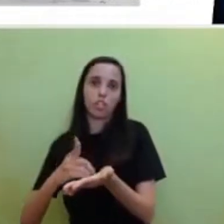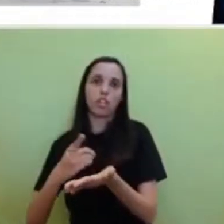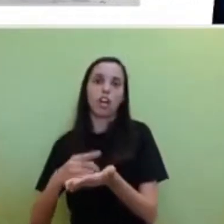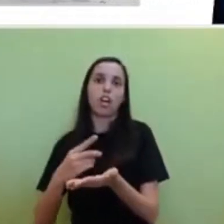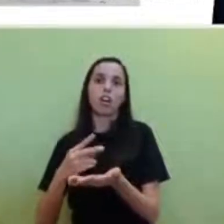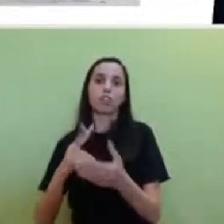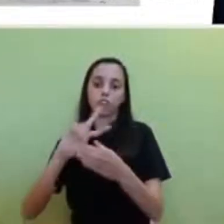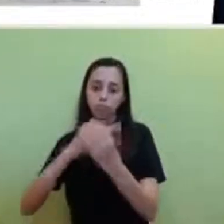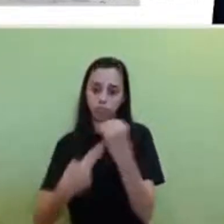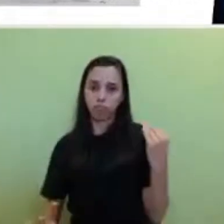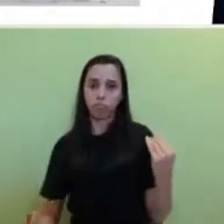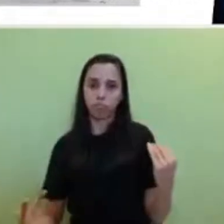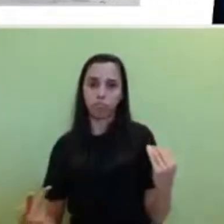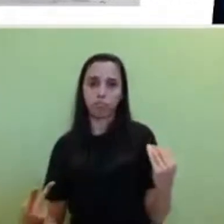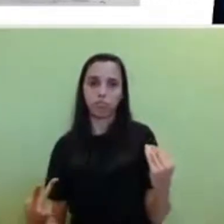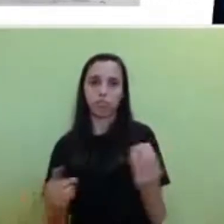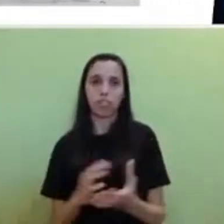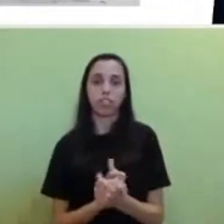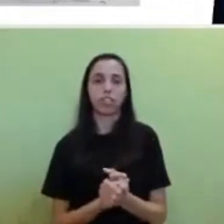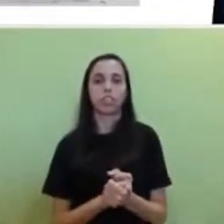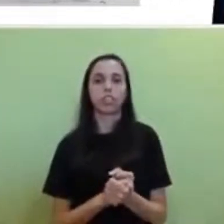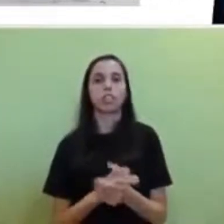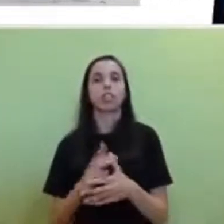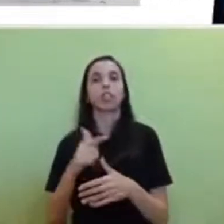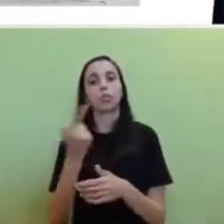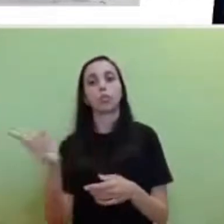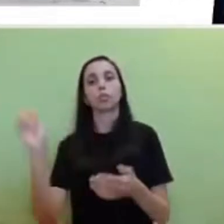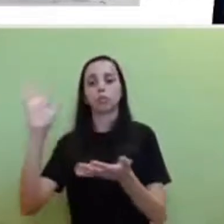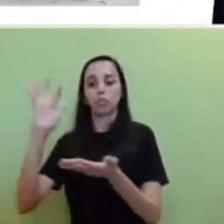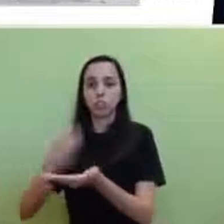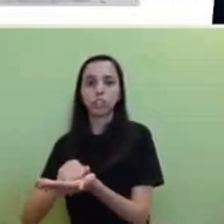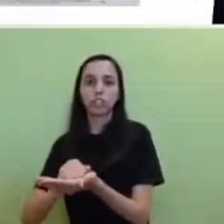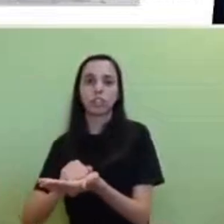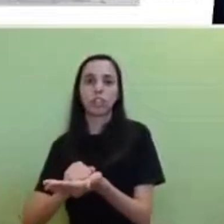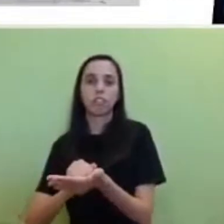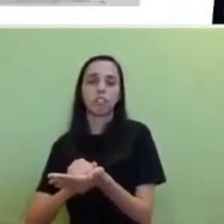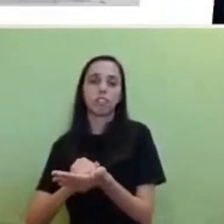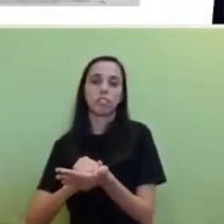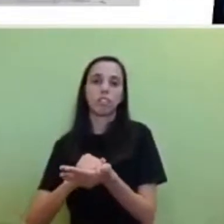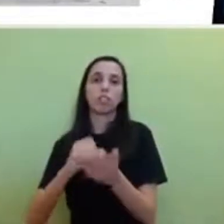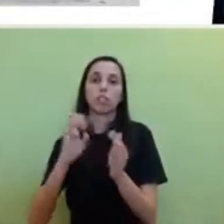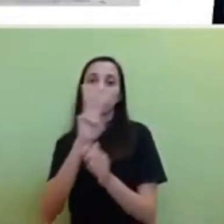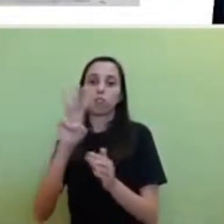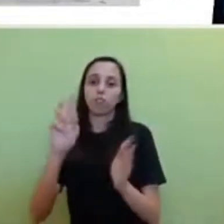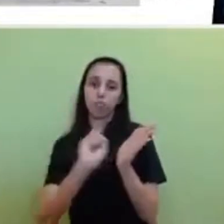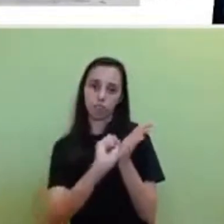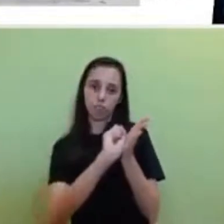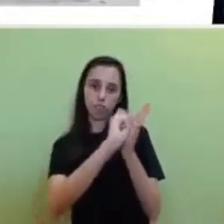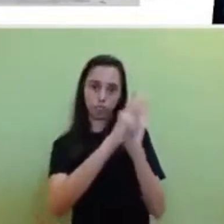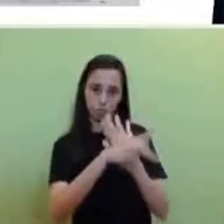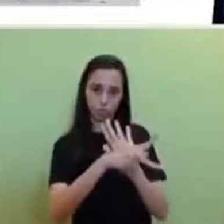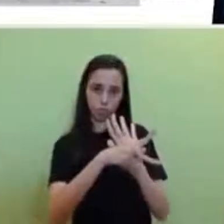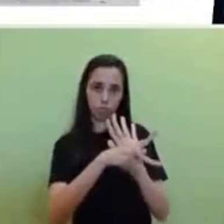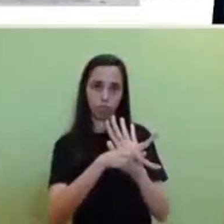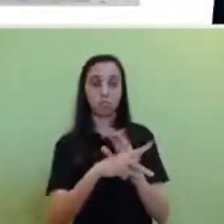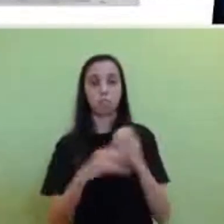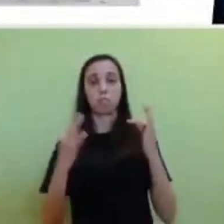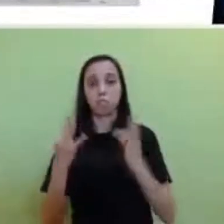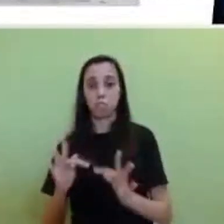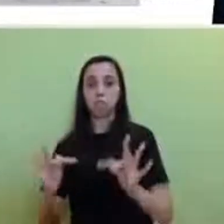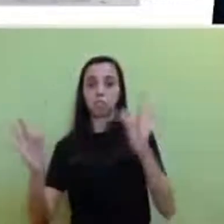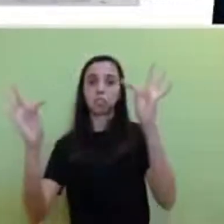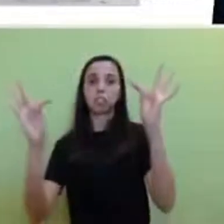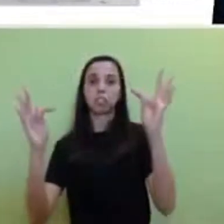bilíngue. E, por último, registrava isso tudo no site de Poodle. Então, foi uma terminologia que